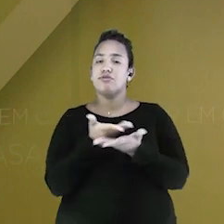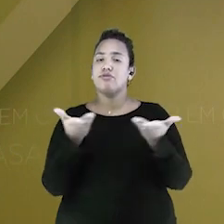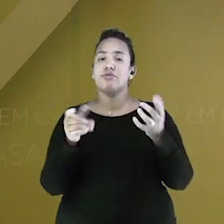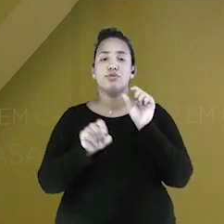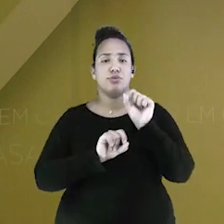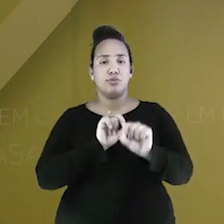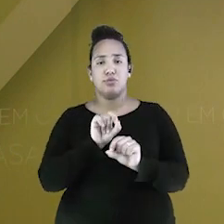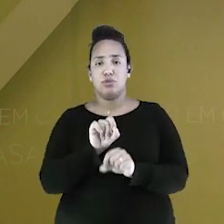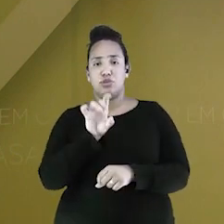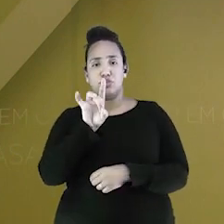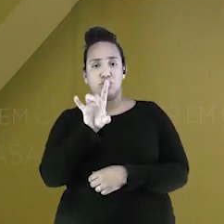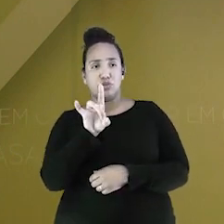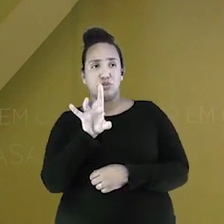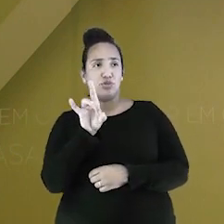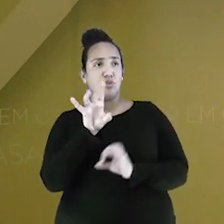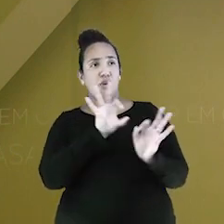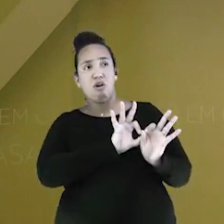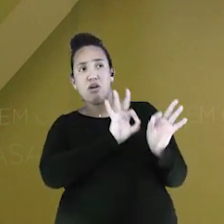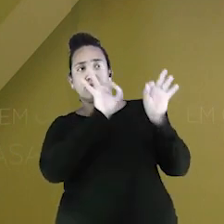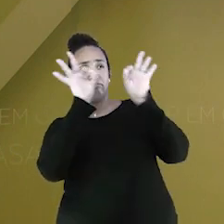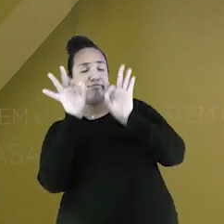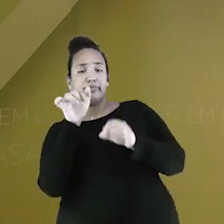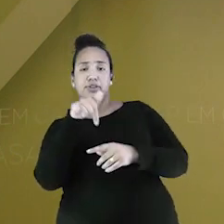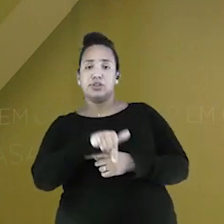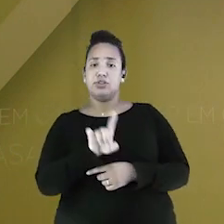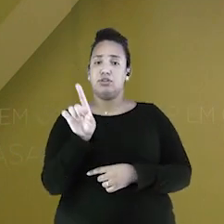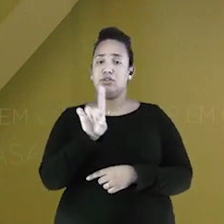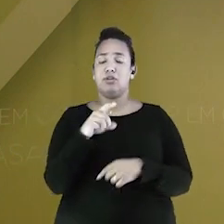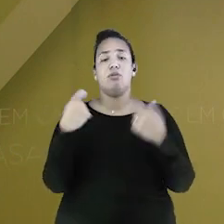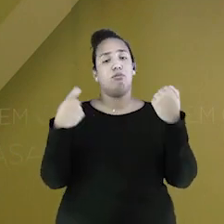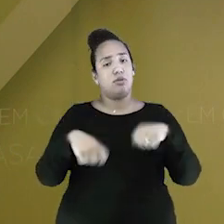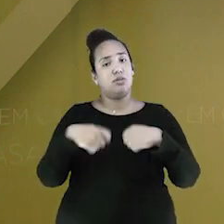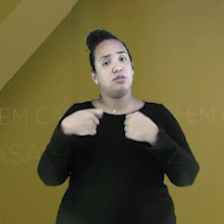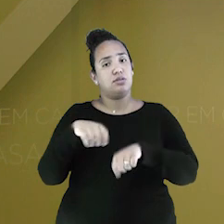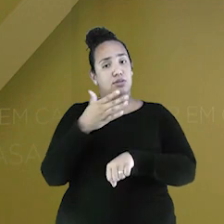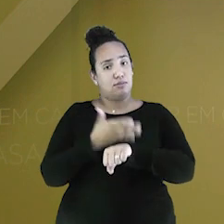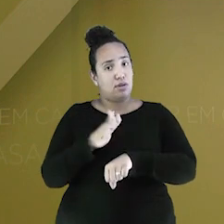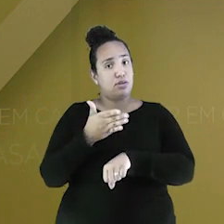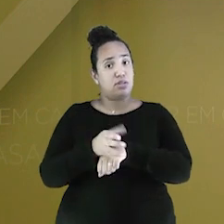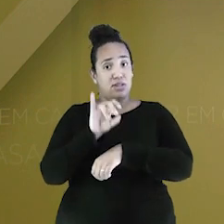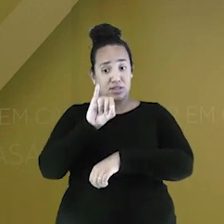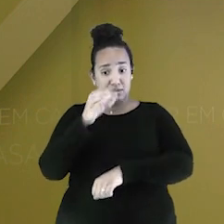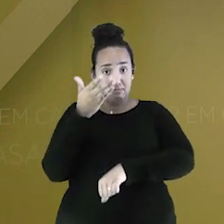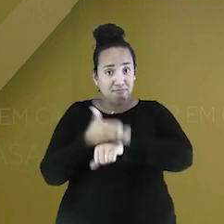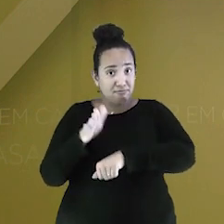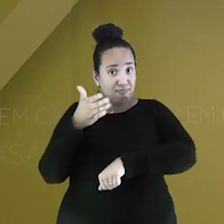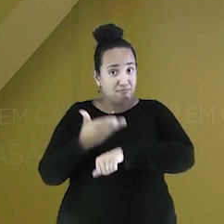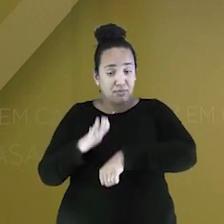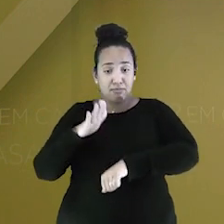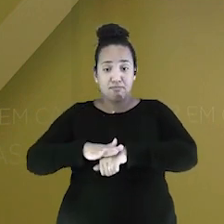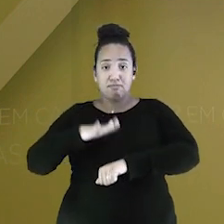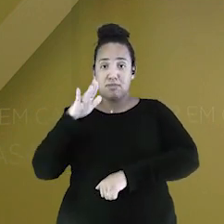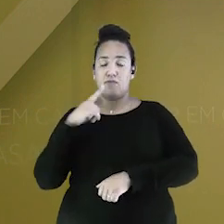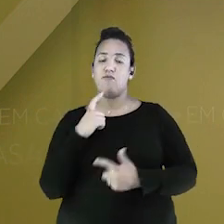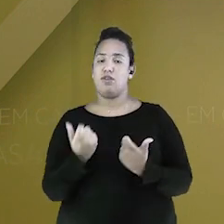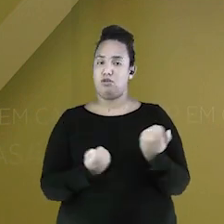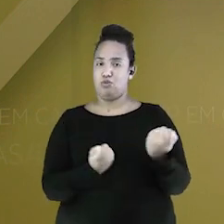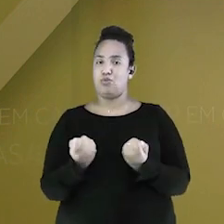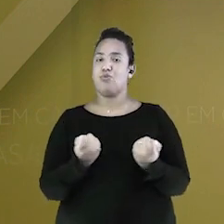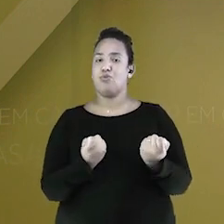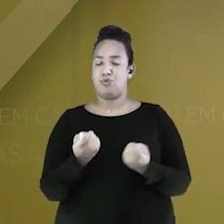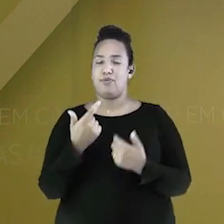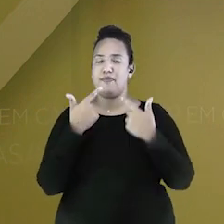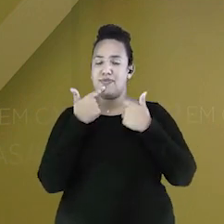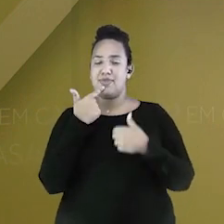de prática. Quanto mais praticarem, mais dominarão o assunto. Desta forma, usem o que aprenderam aqui.